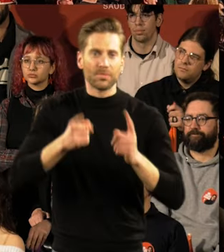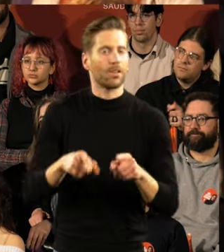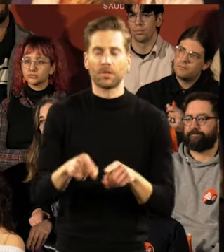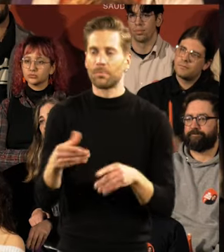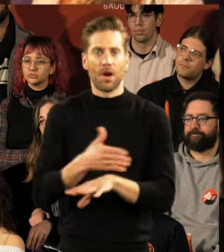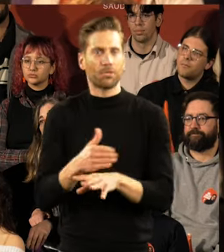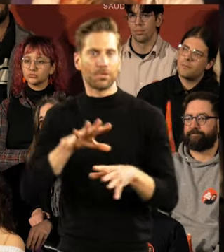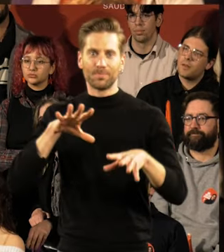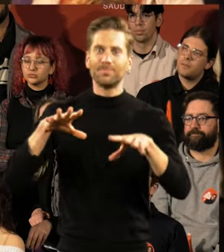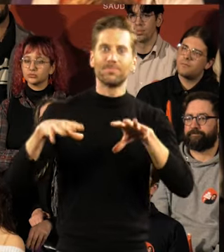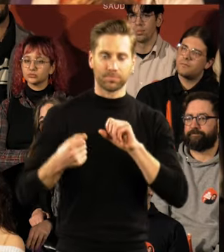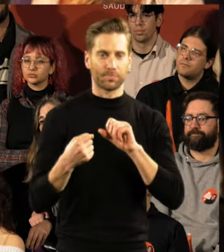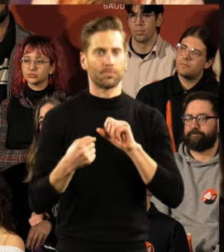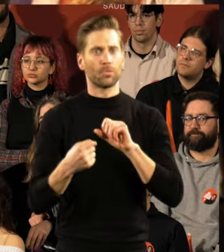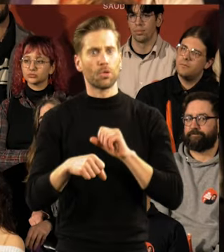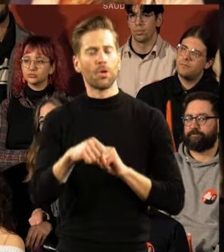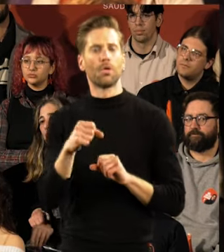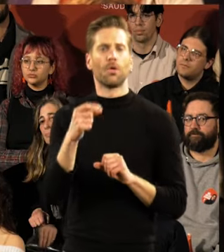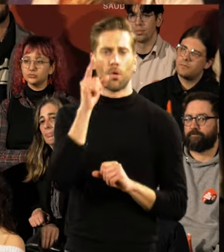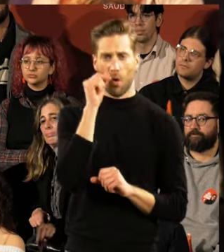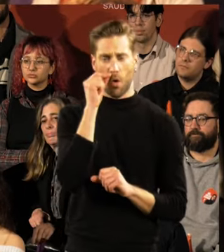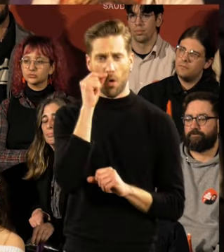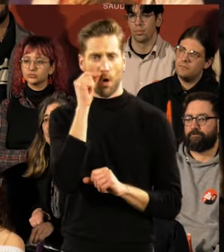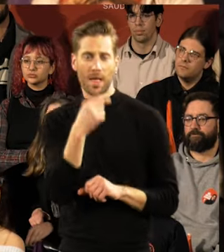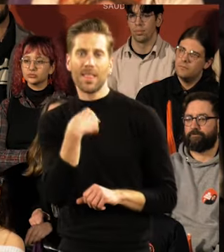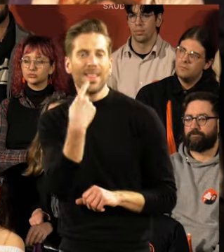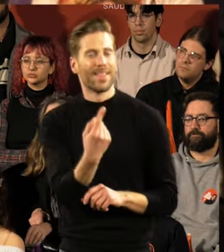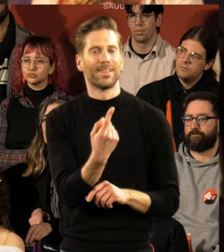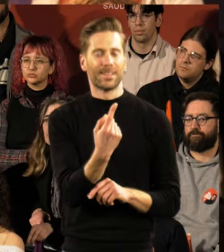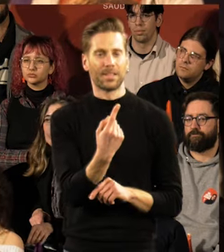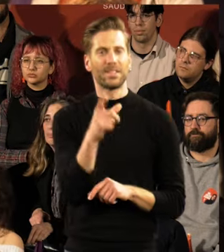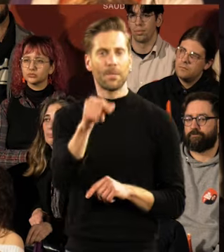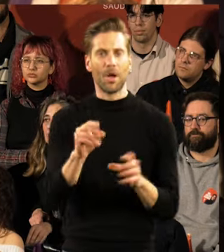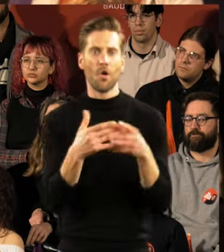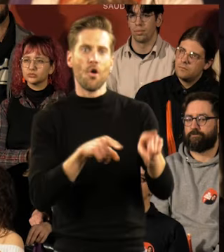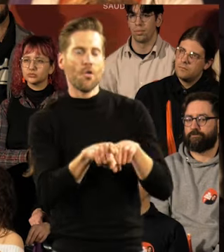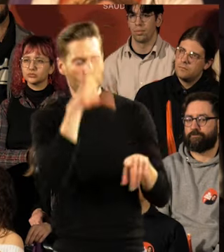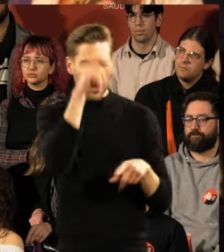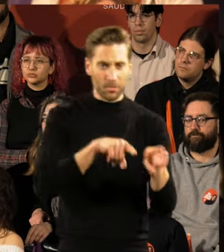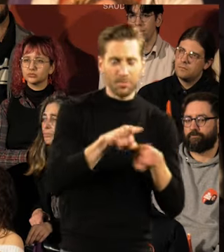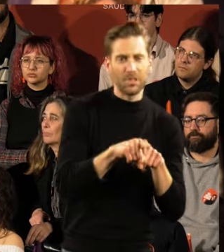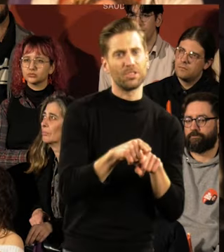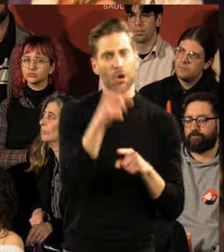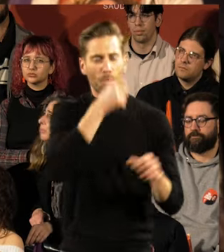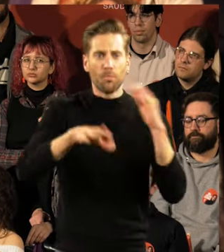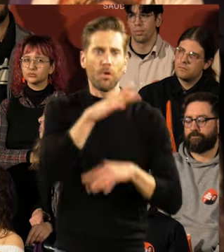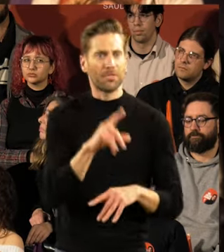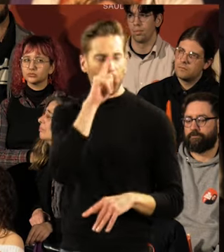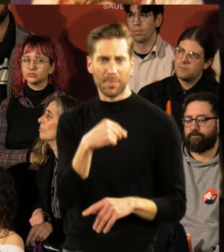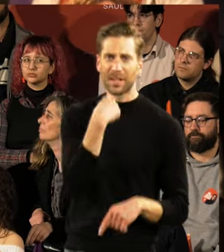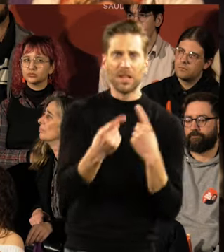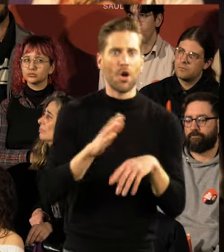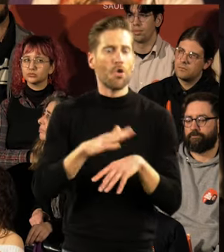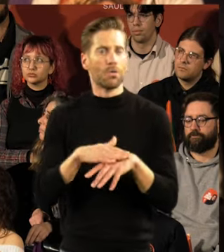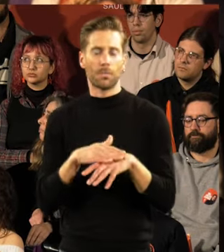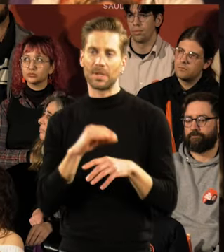o secretário-geral das Nações Unidas que os governos estão a mentir aos seus povos sobre a gravidade e sobre a emergência que